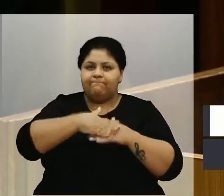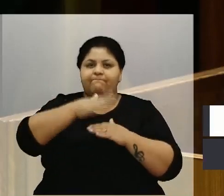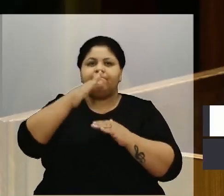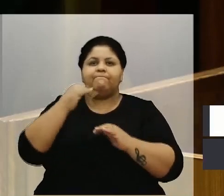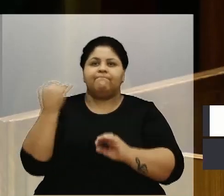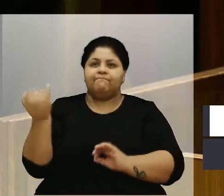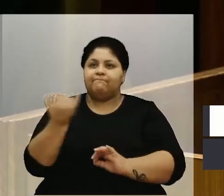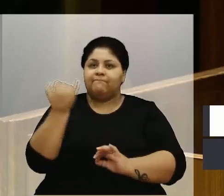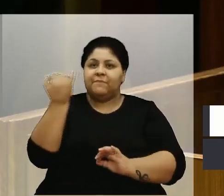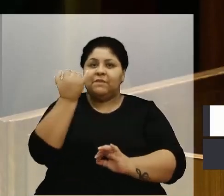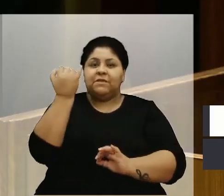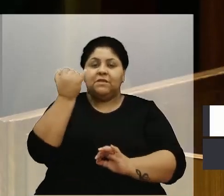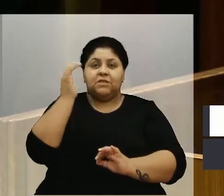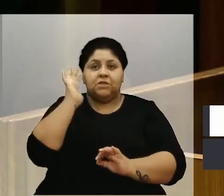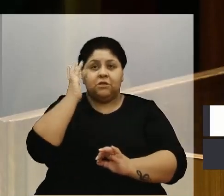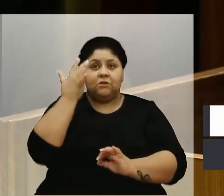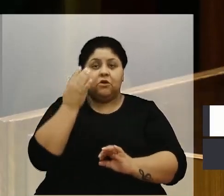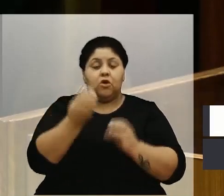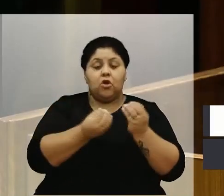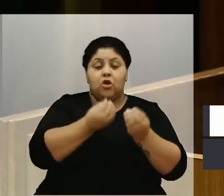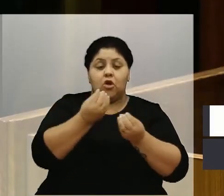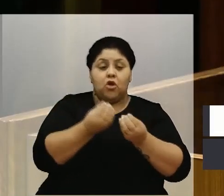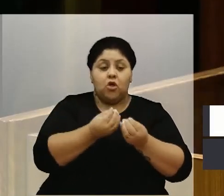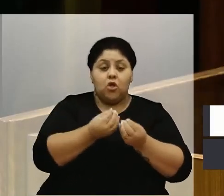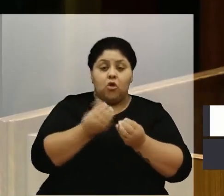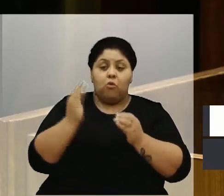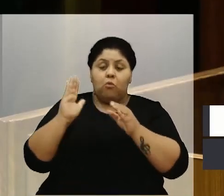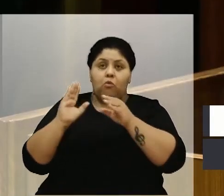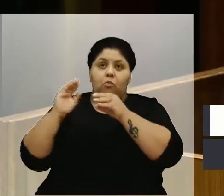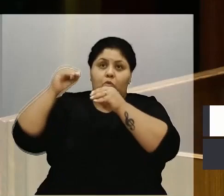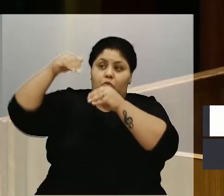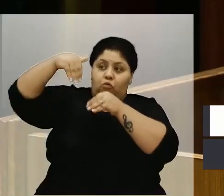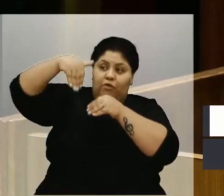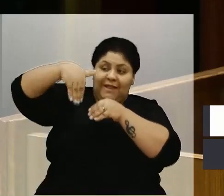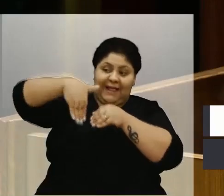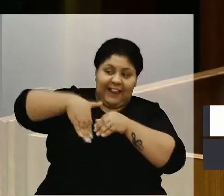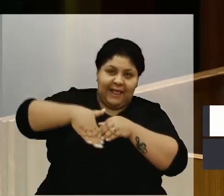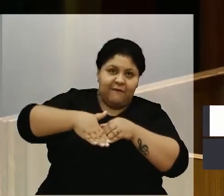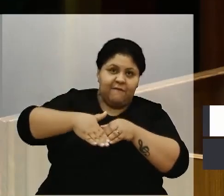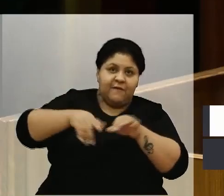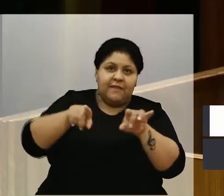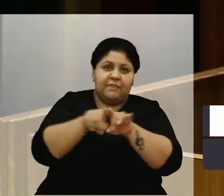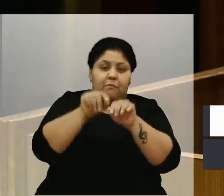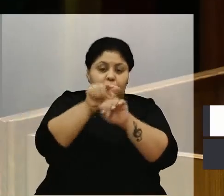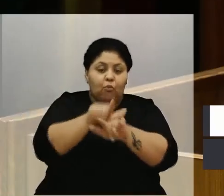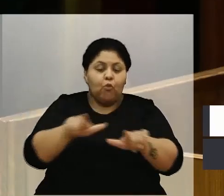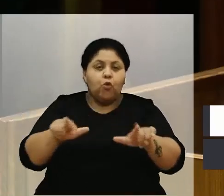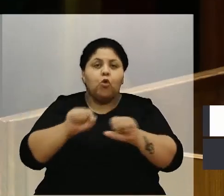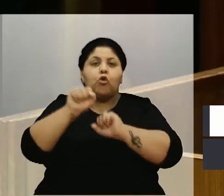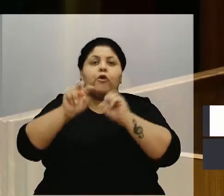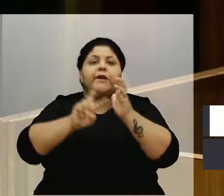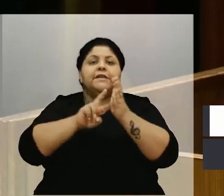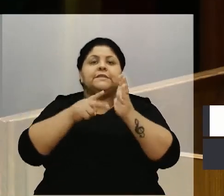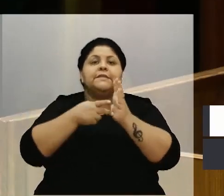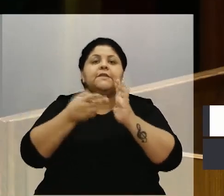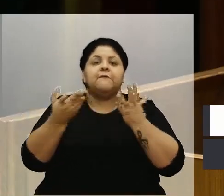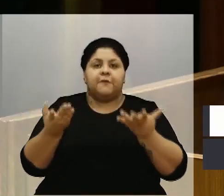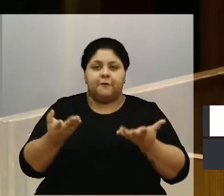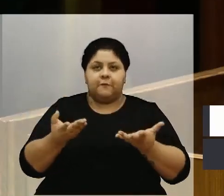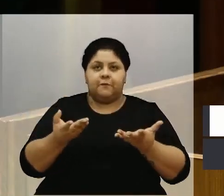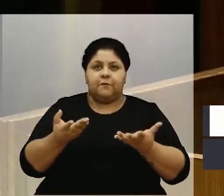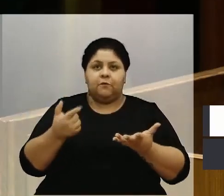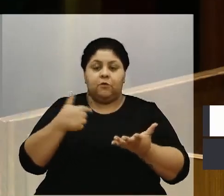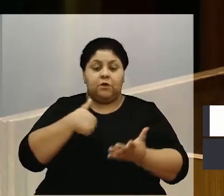importantes de se resolver, como o declive e a drenagem. O que que eu quero dizer com isso, senhoras e senhores? Que